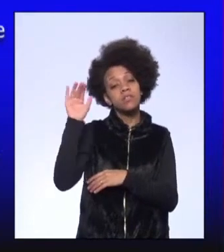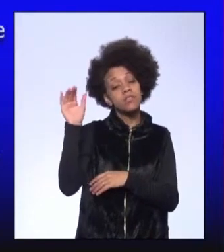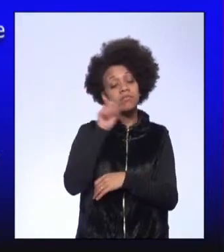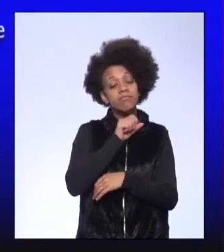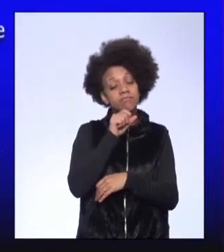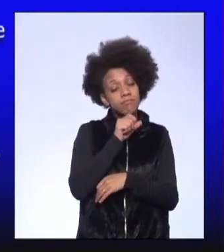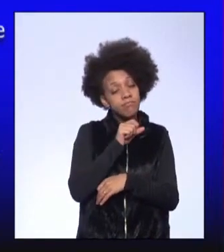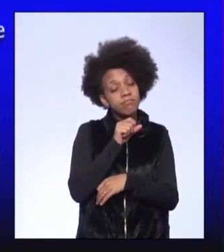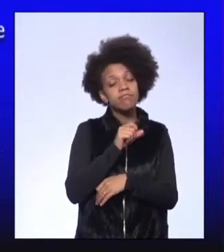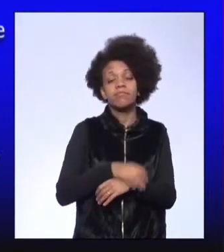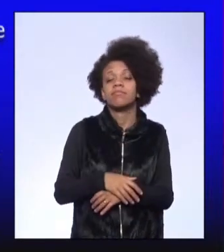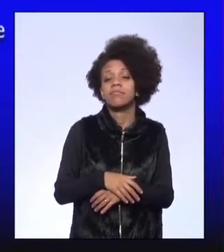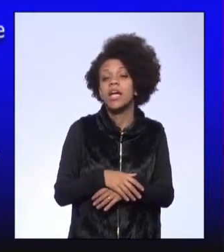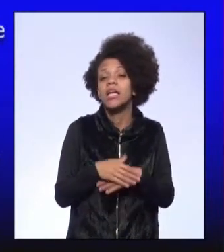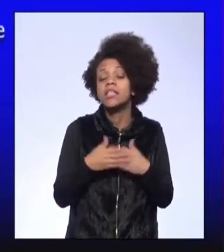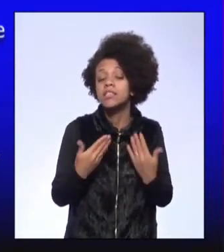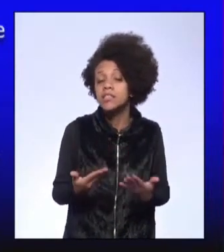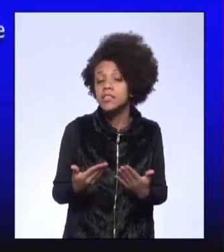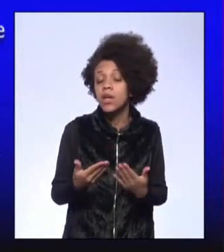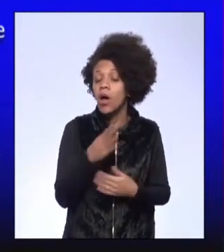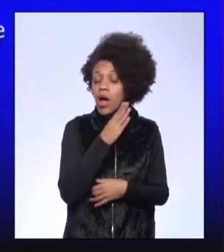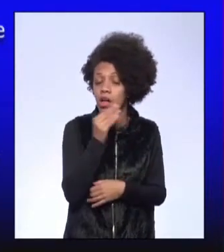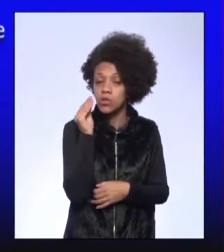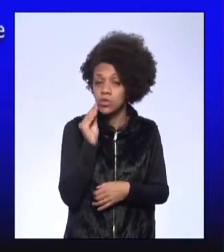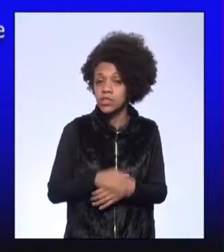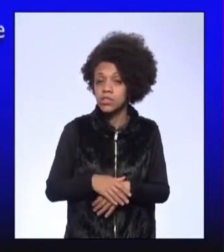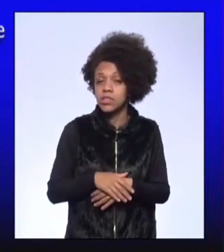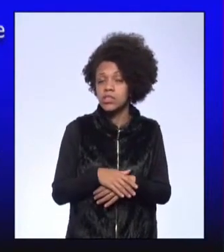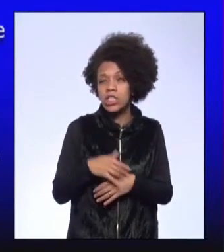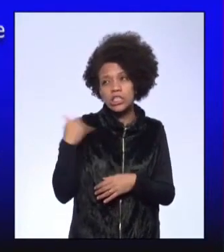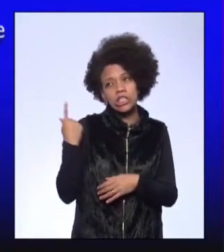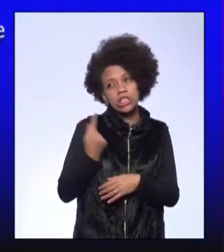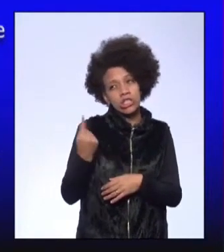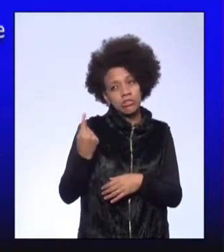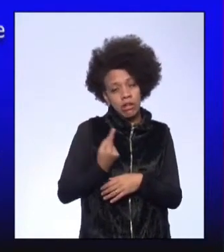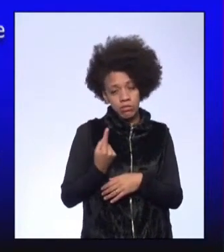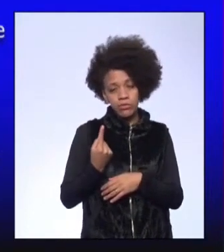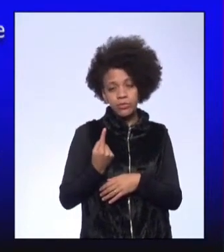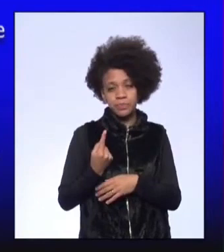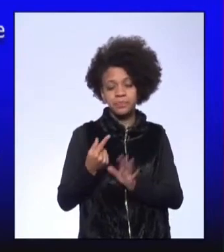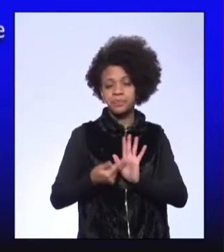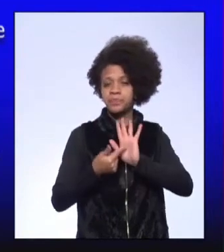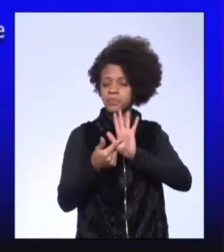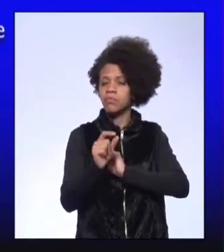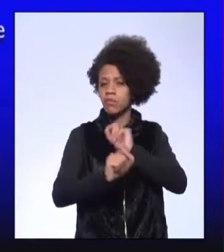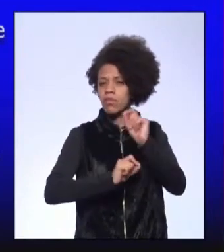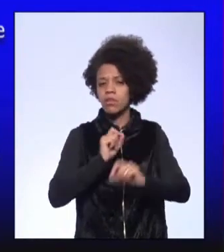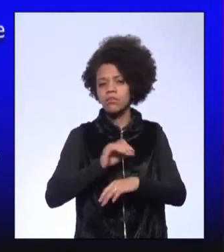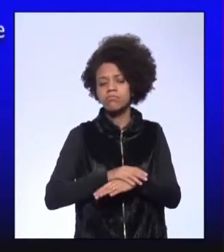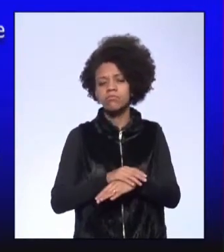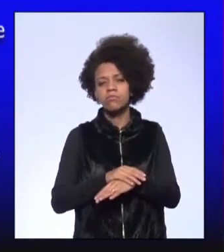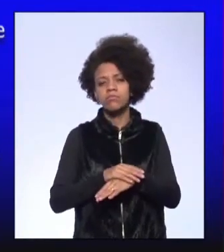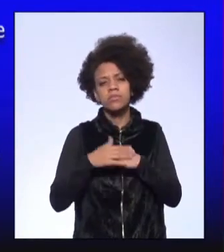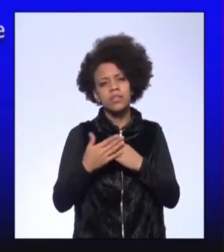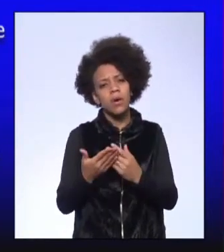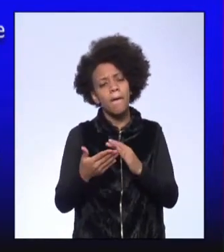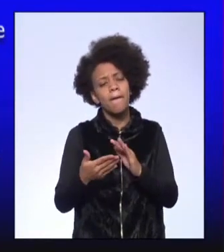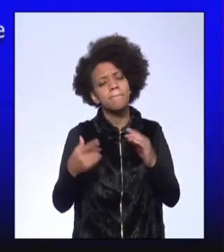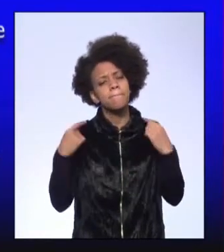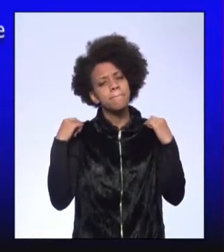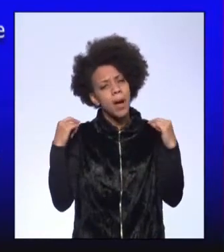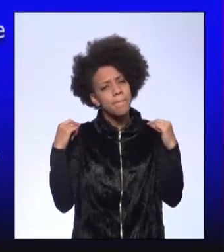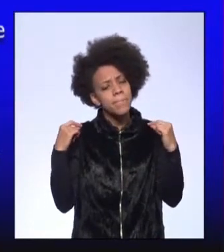velhas. Então, os estudos em adolescentes acima de 11 anos de idade mostram que eles talvez tenham um papel